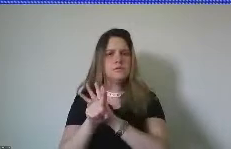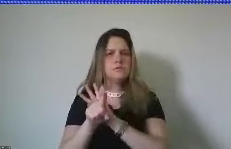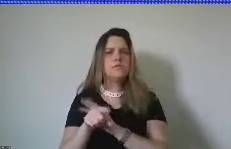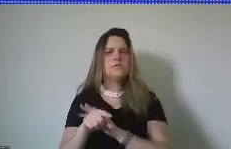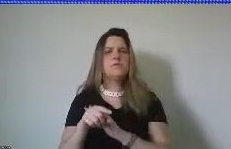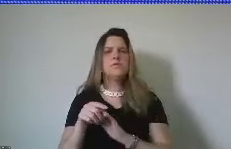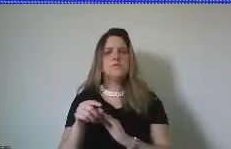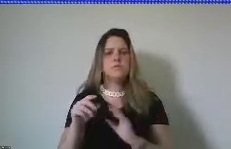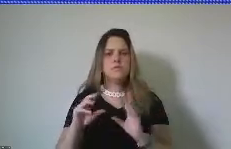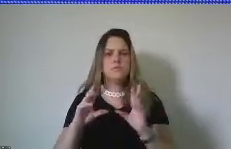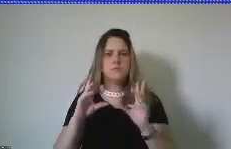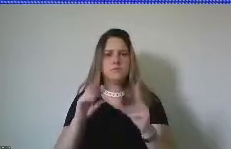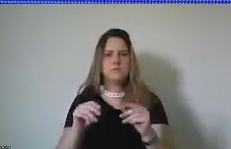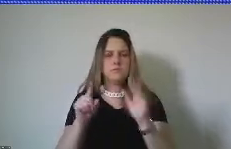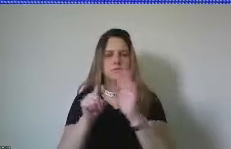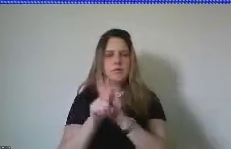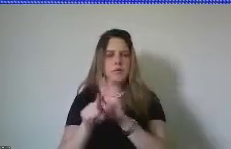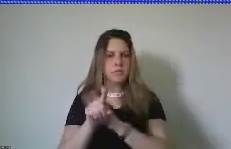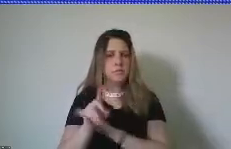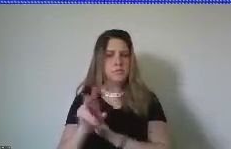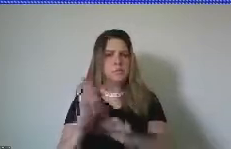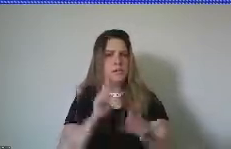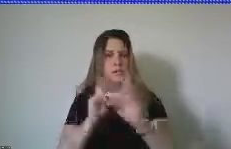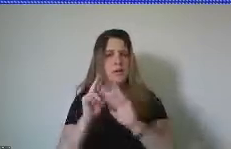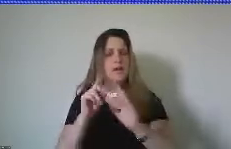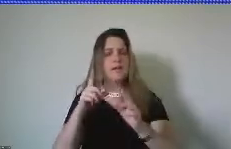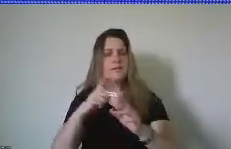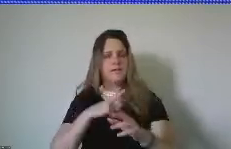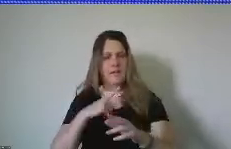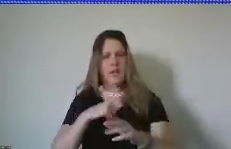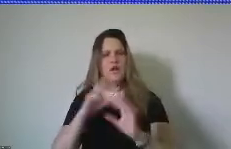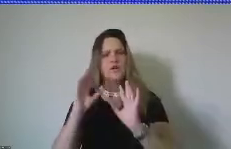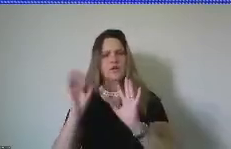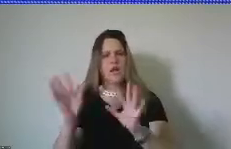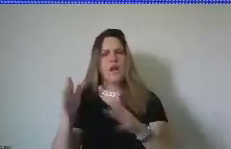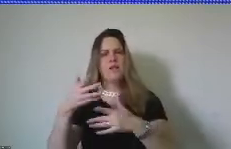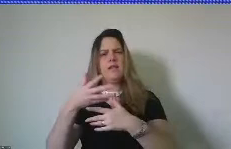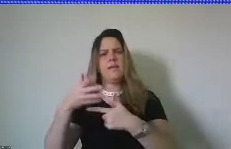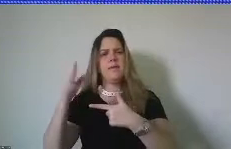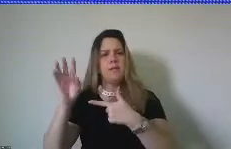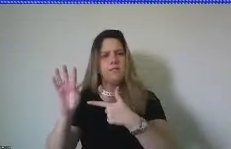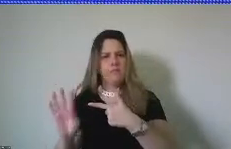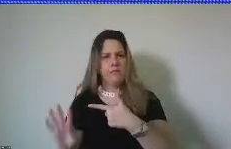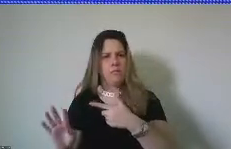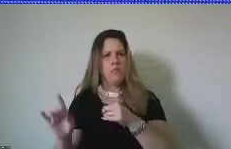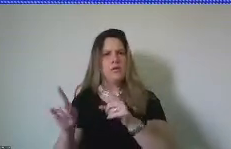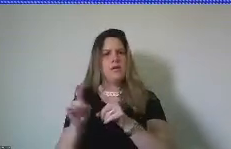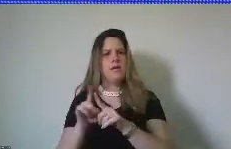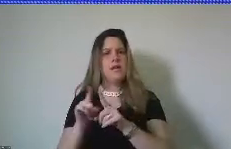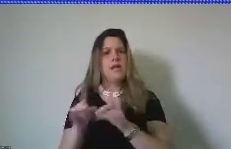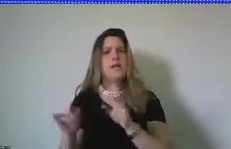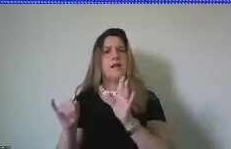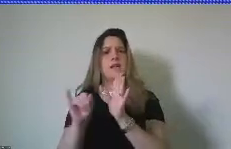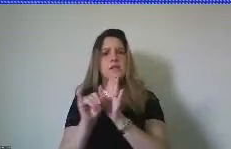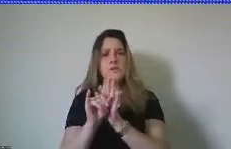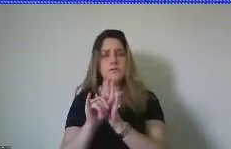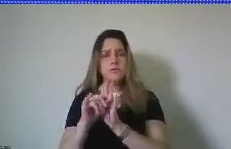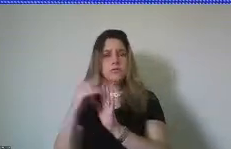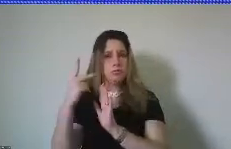botão de perguntas e respostas que tem na plataforma também peço apenas que se identificam ao fazer as suas